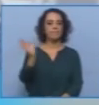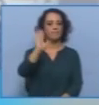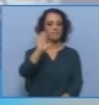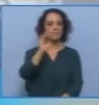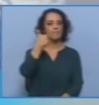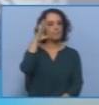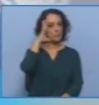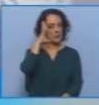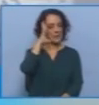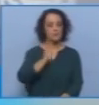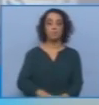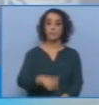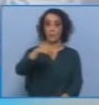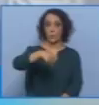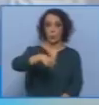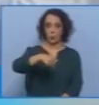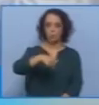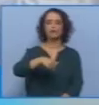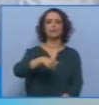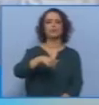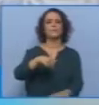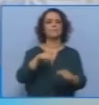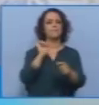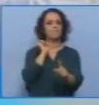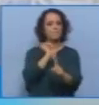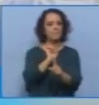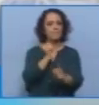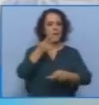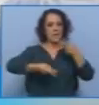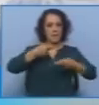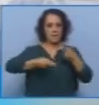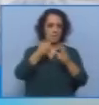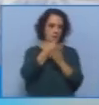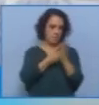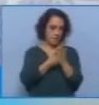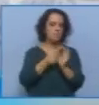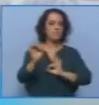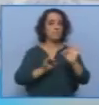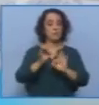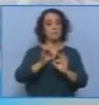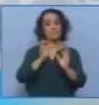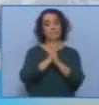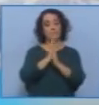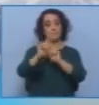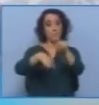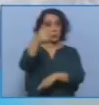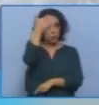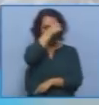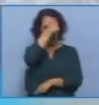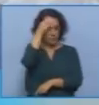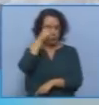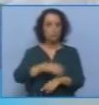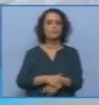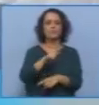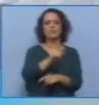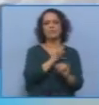Olá, muito boa tarde. Hoje reservamos espaço para a análise bíblica, preparando assim a liturgia do próximo domingo. É um